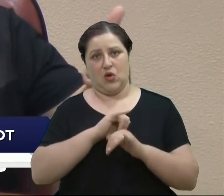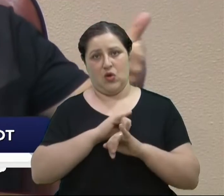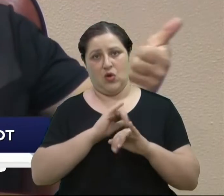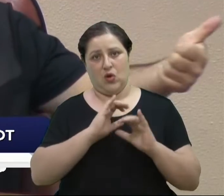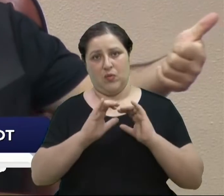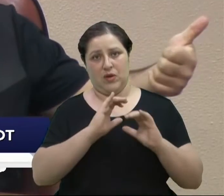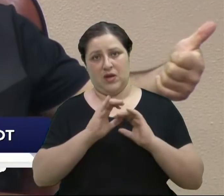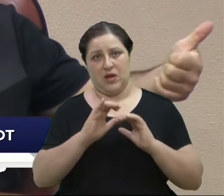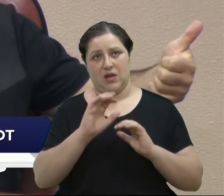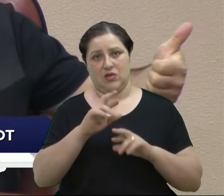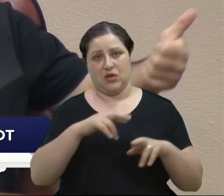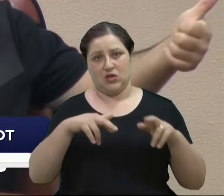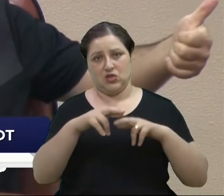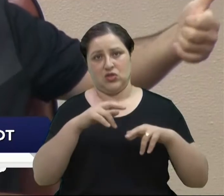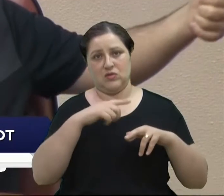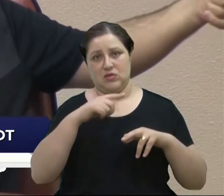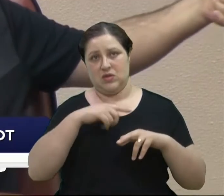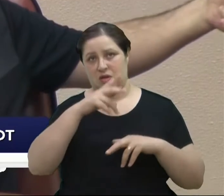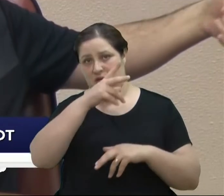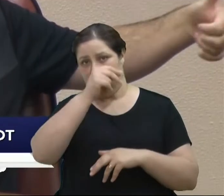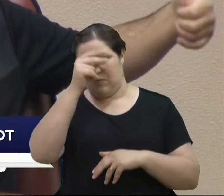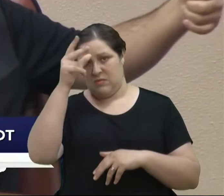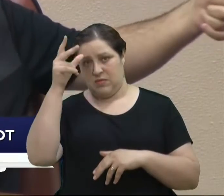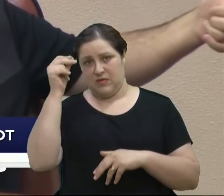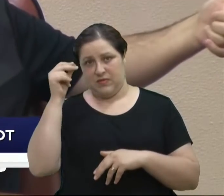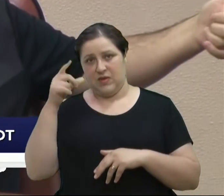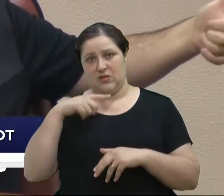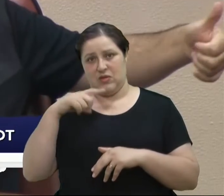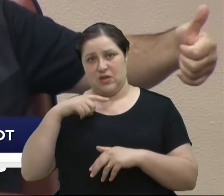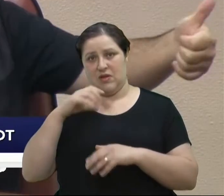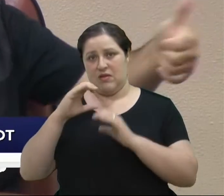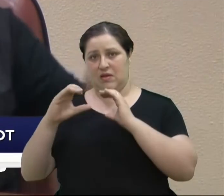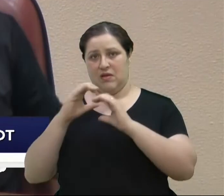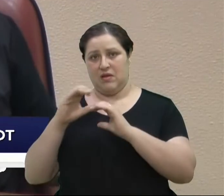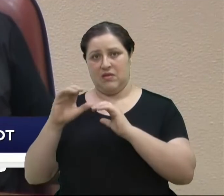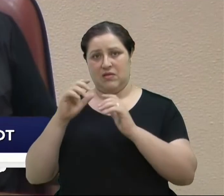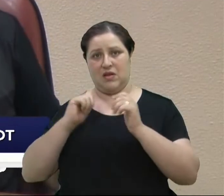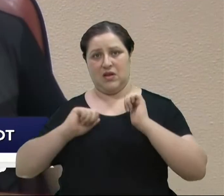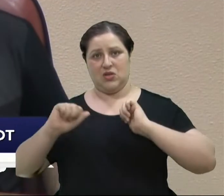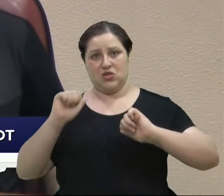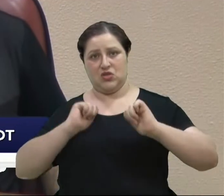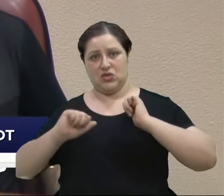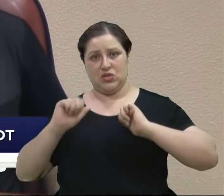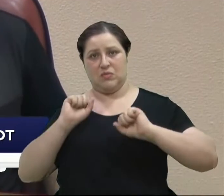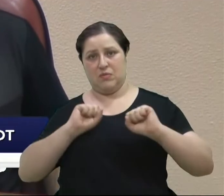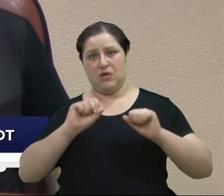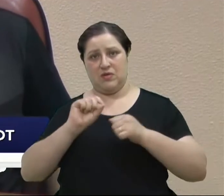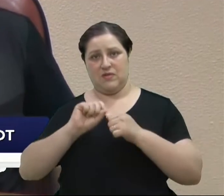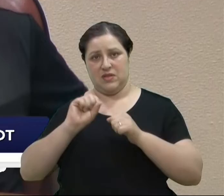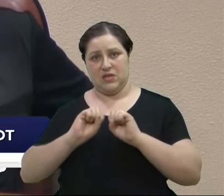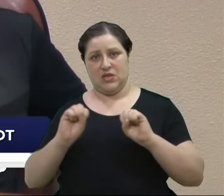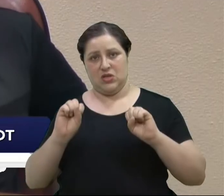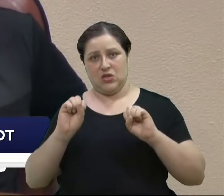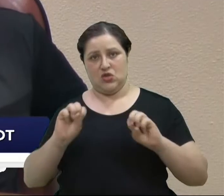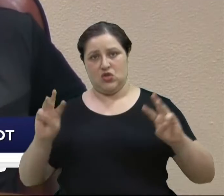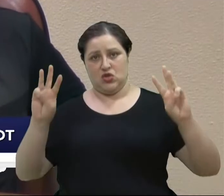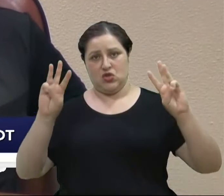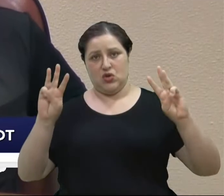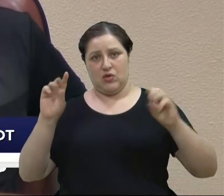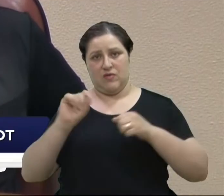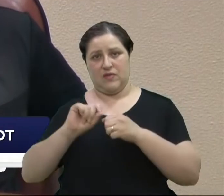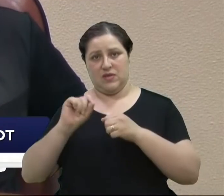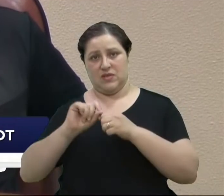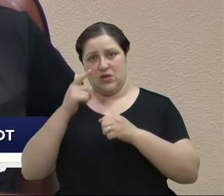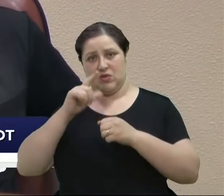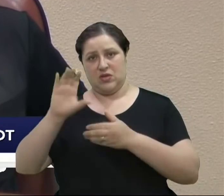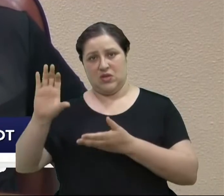Nós temos prefeito que é artista, que é cantor, intérprete, poderia fazer um show e dar o dinheiro. Tem municípios que